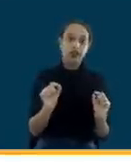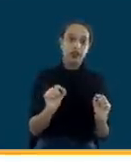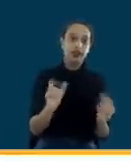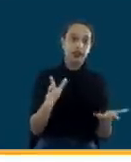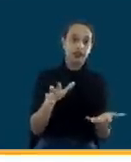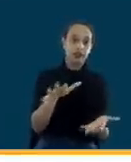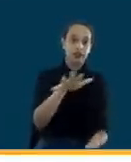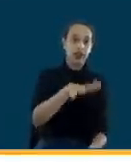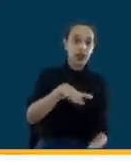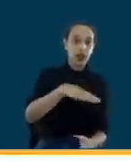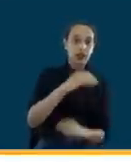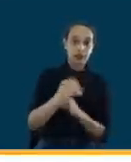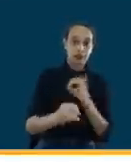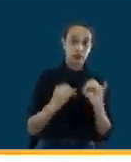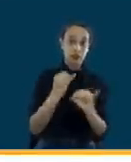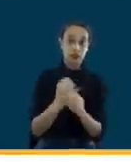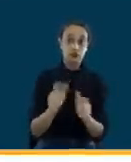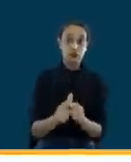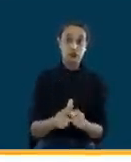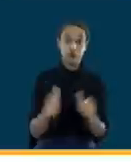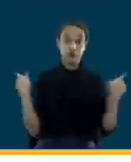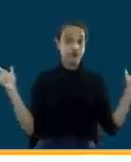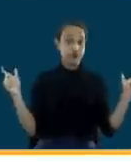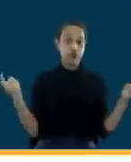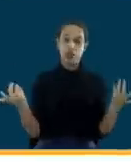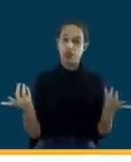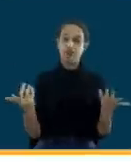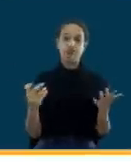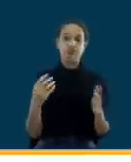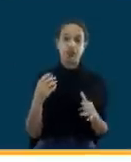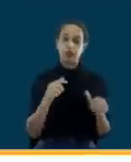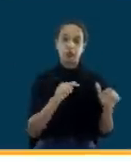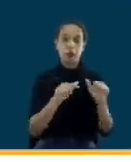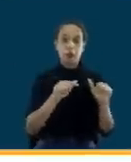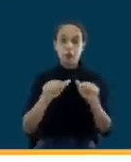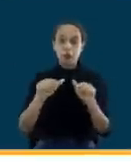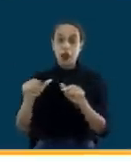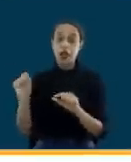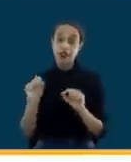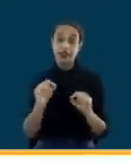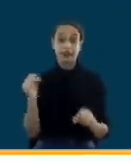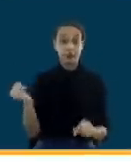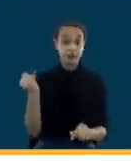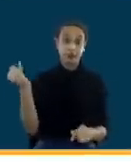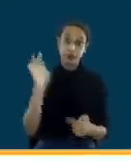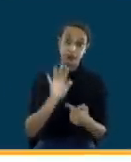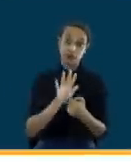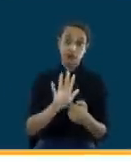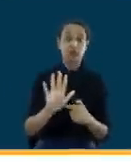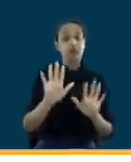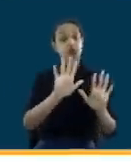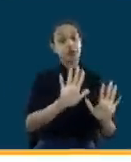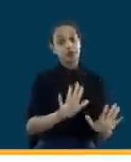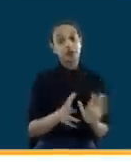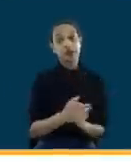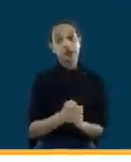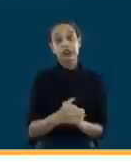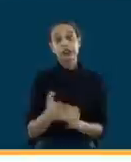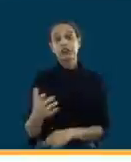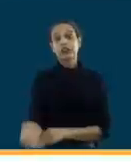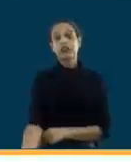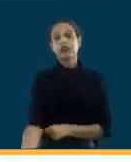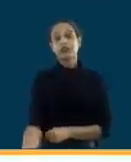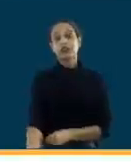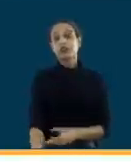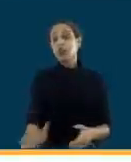ganhou uma dimensão imensa para muita coisa, muita atividade, isso é importante que se diga, mas, por outro lado, não são os mesmos profissionais